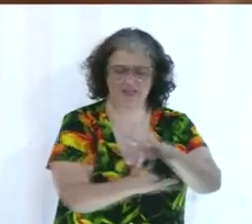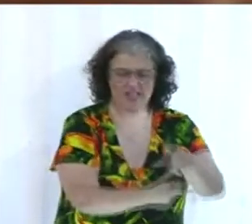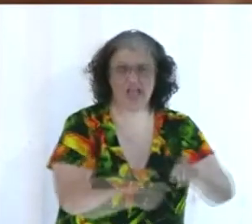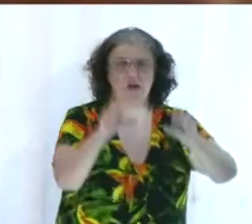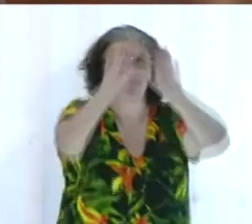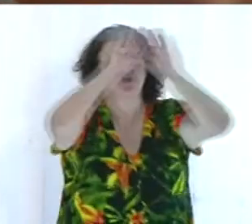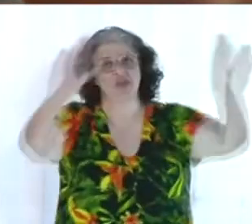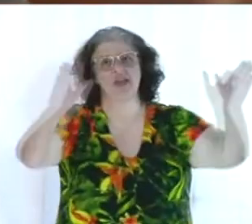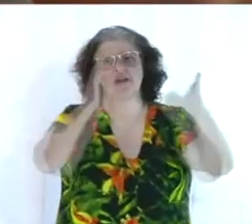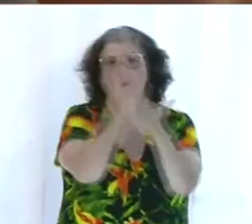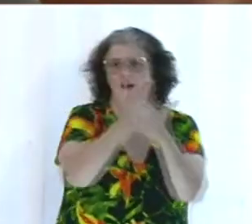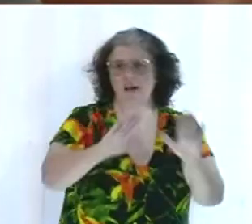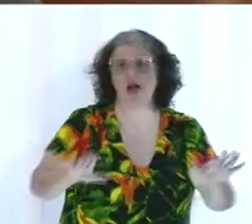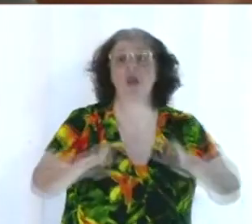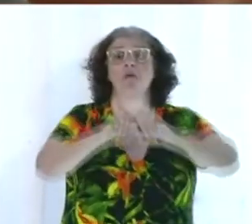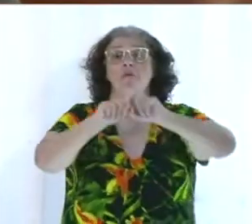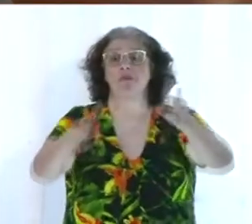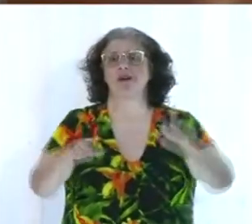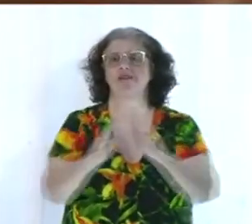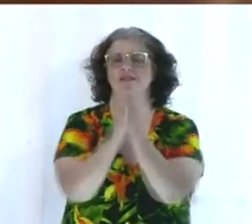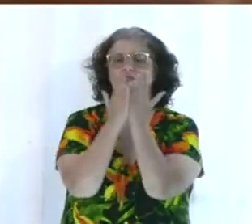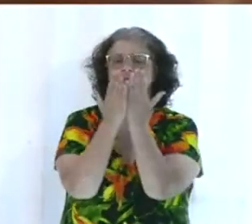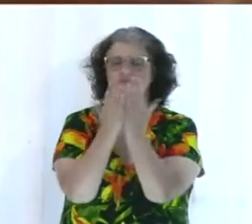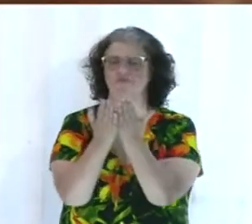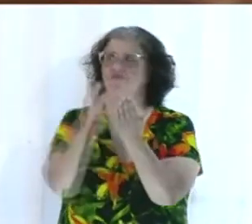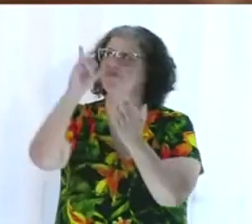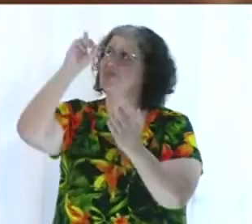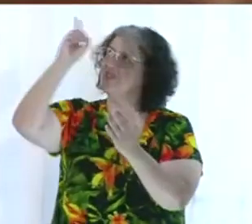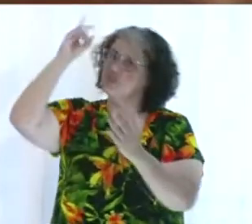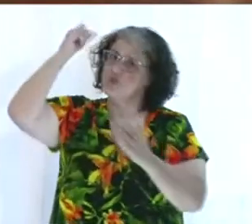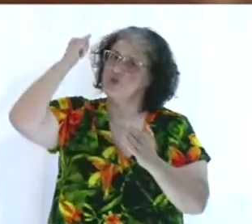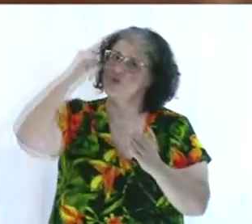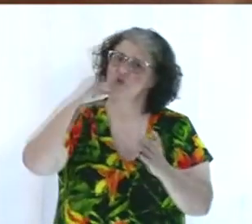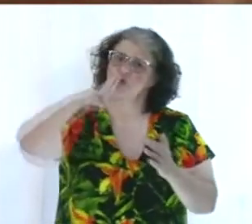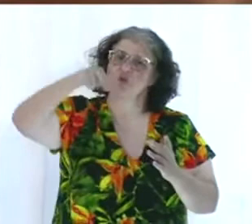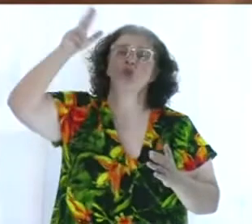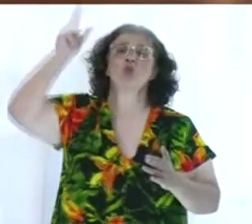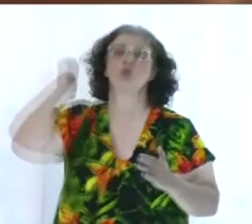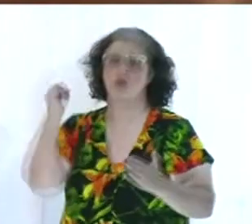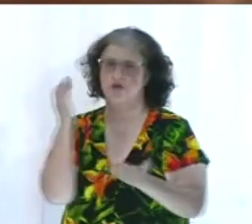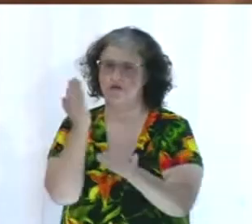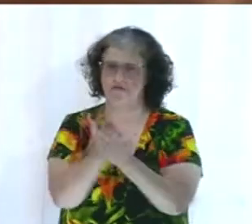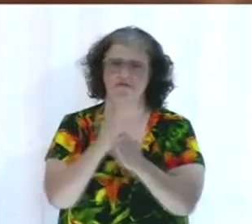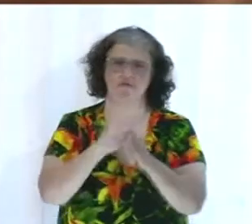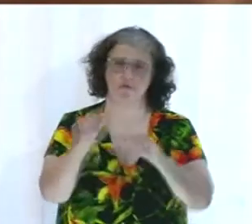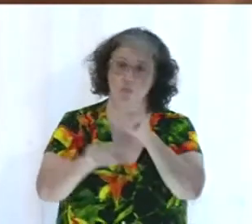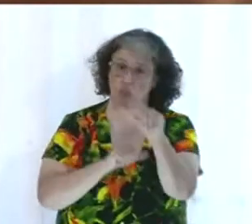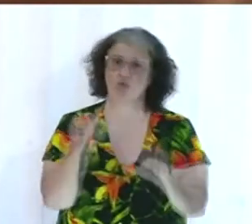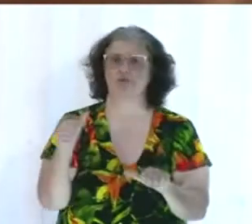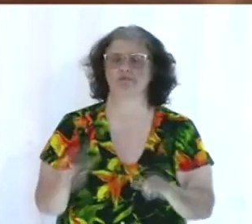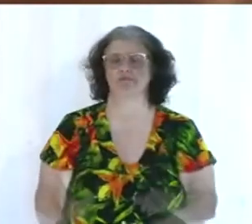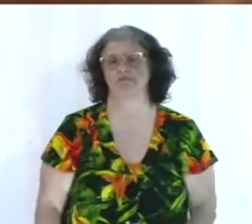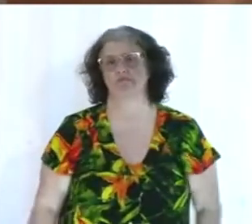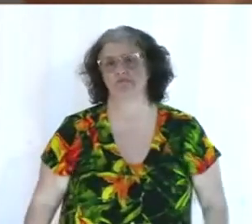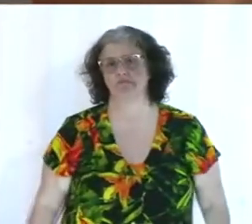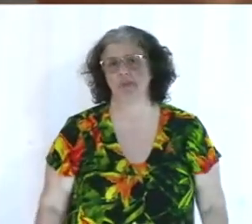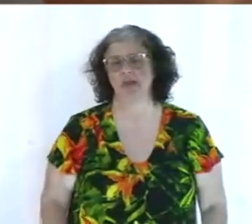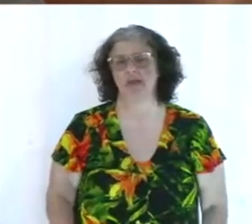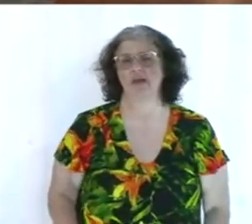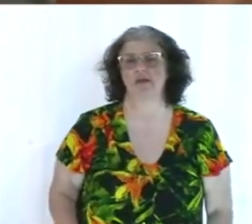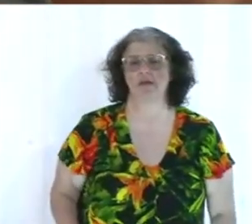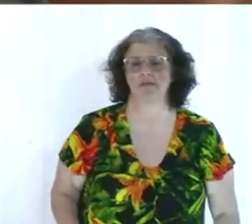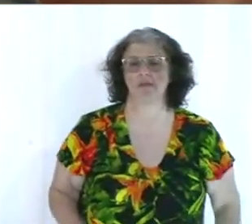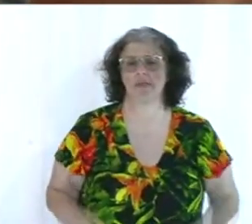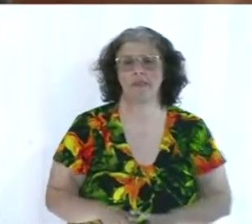Admira-me que estejais passando tão depressa daquele que vos chamou na graça de Cristo para outro evangelho. Mas na verdade ele diz: